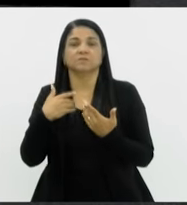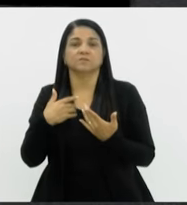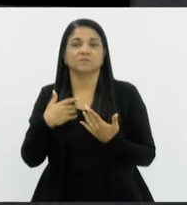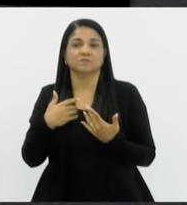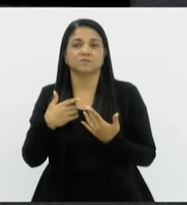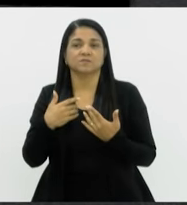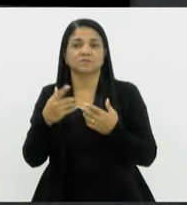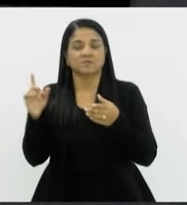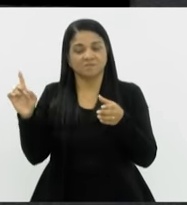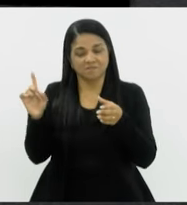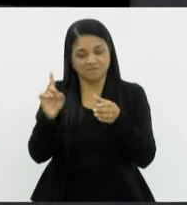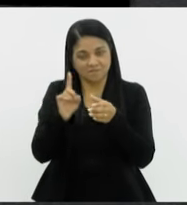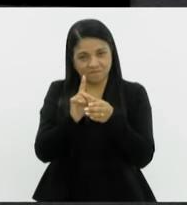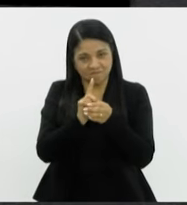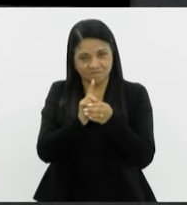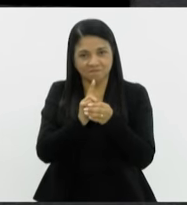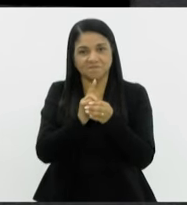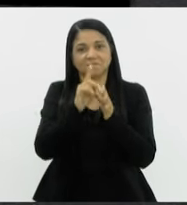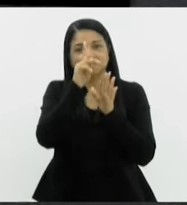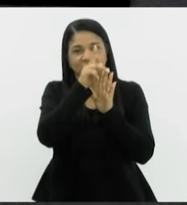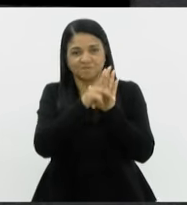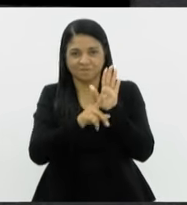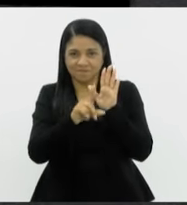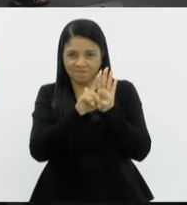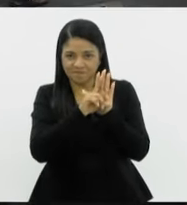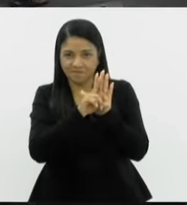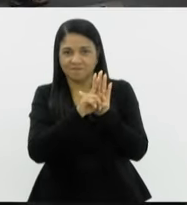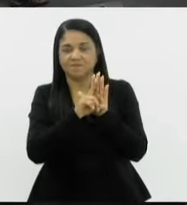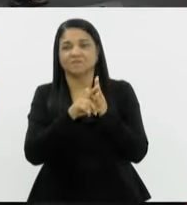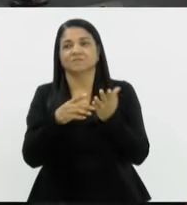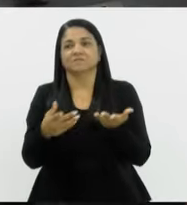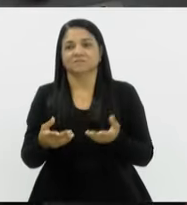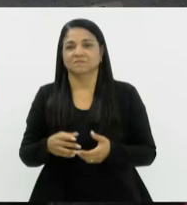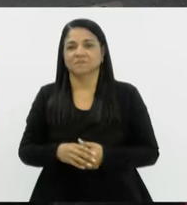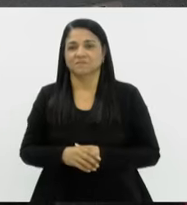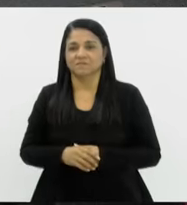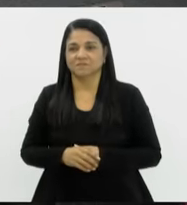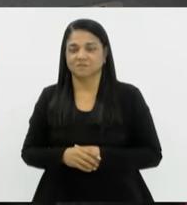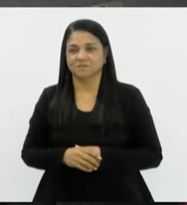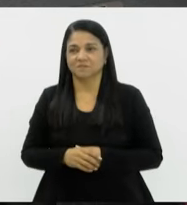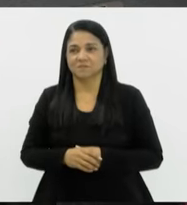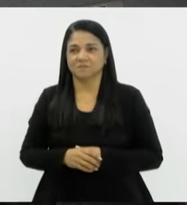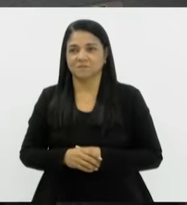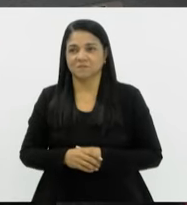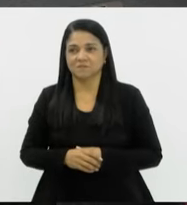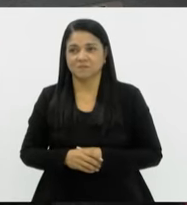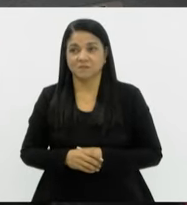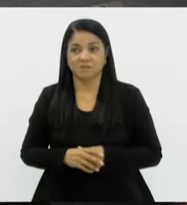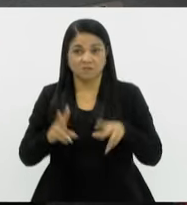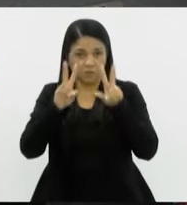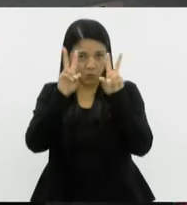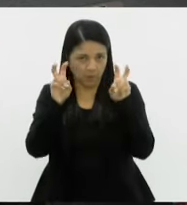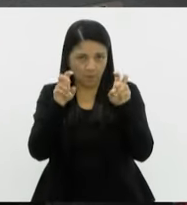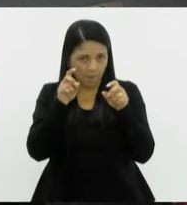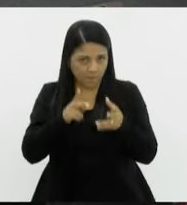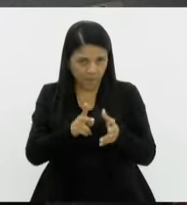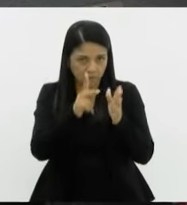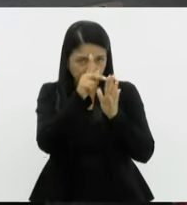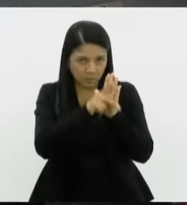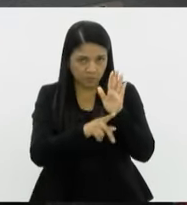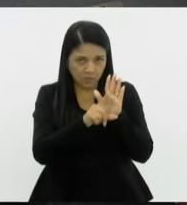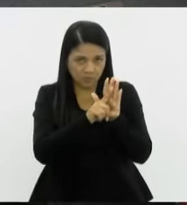abrir coautoria aos deputados presentes. É sobre a matéria, deputado, que sim, a gente está no segundo sim, projeto senhora. Da